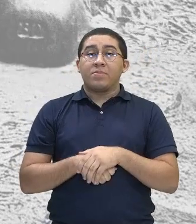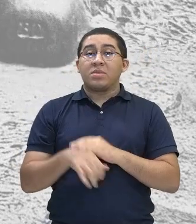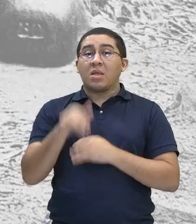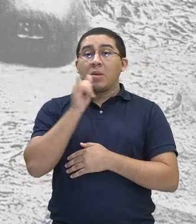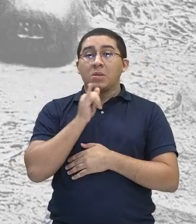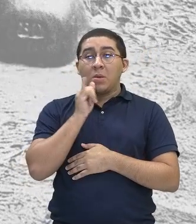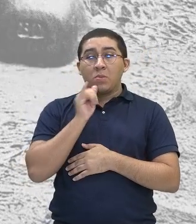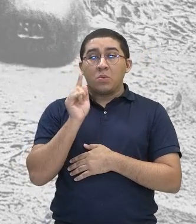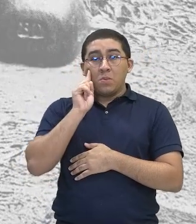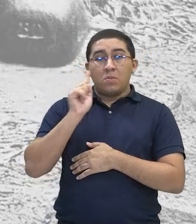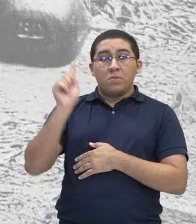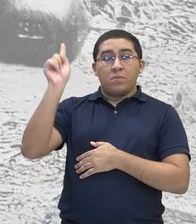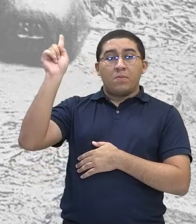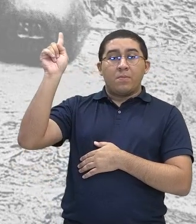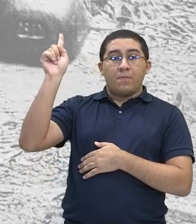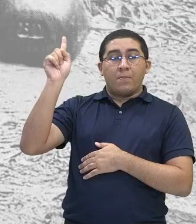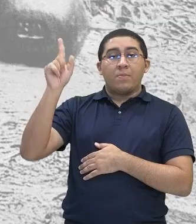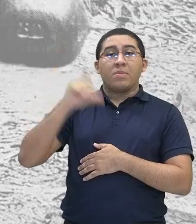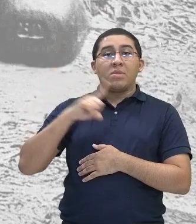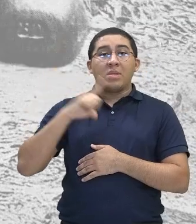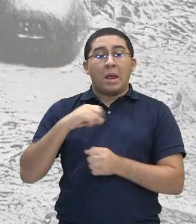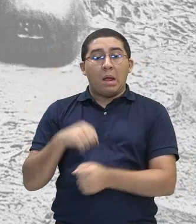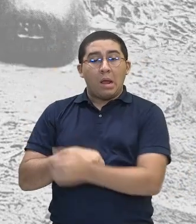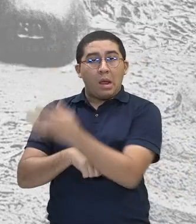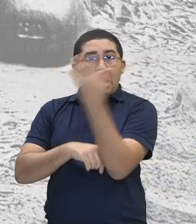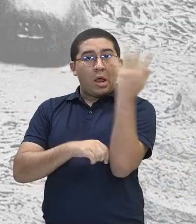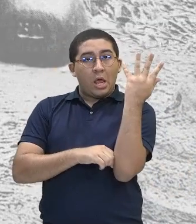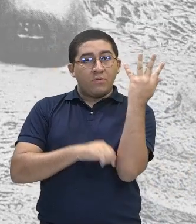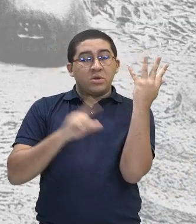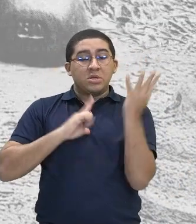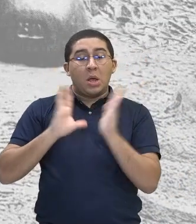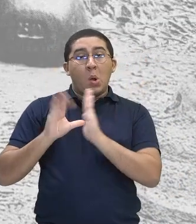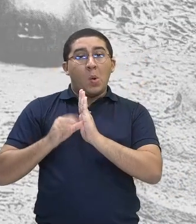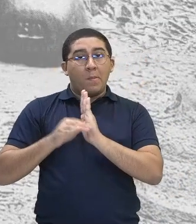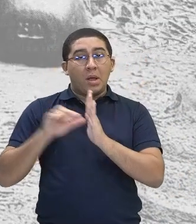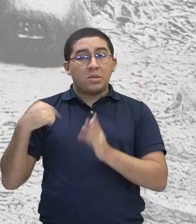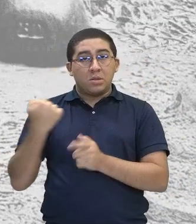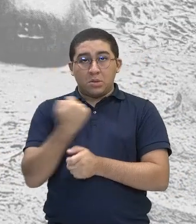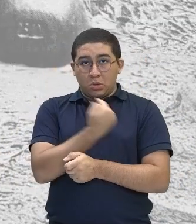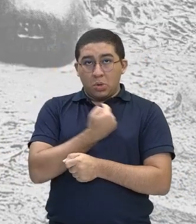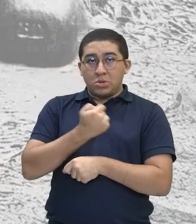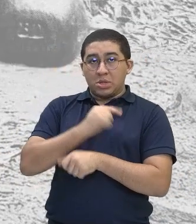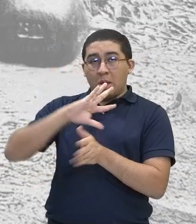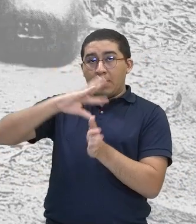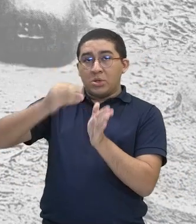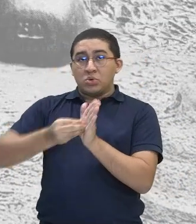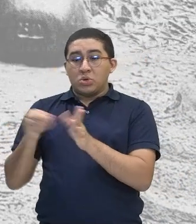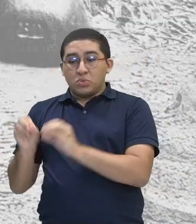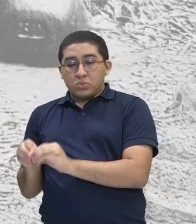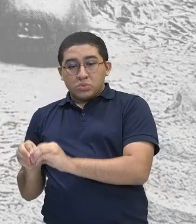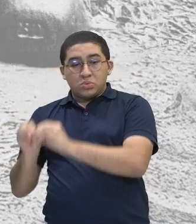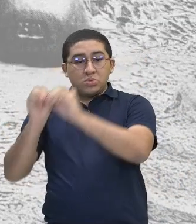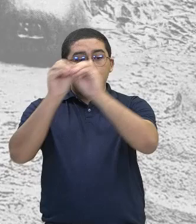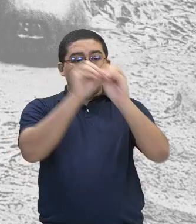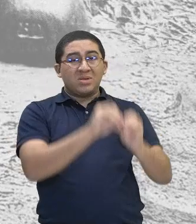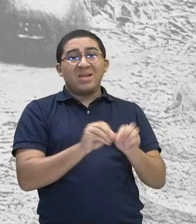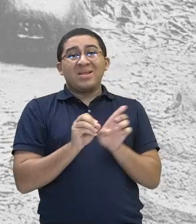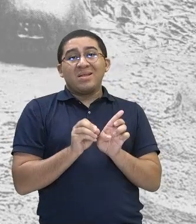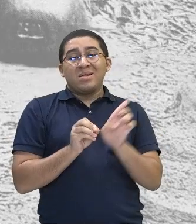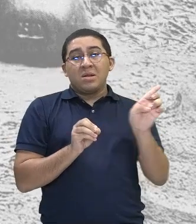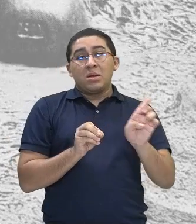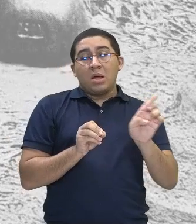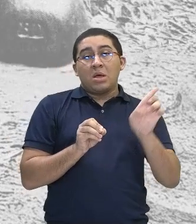a leva, né, da seringueira, que foi levada da nossa região, da Amazônia, para o Sudeste